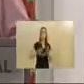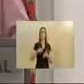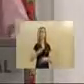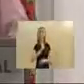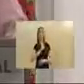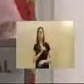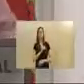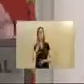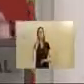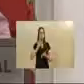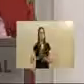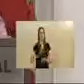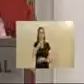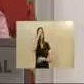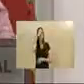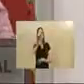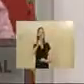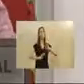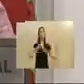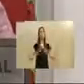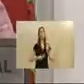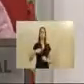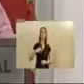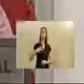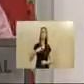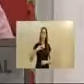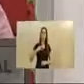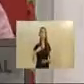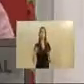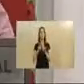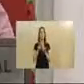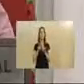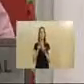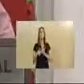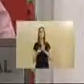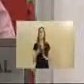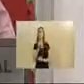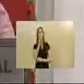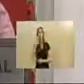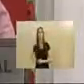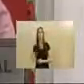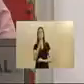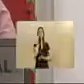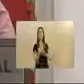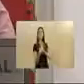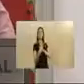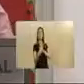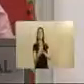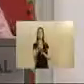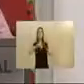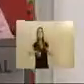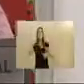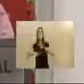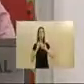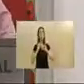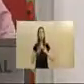à camisa daqueles que praticam o voluntariado que é exemplo para todas aquelas demais pessoas que